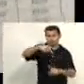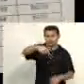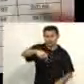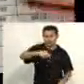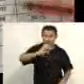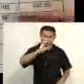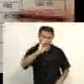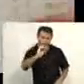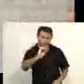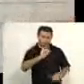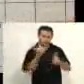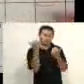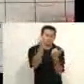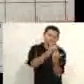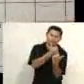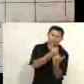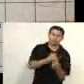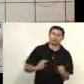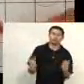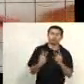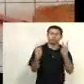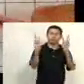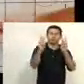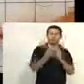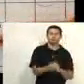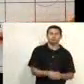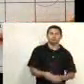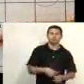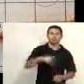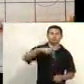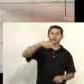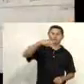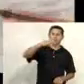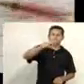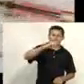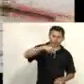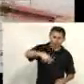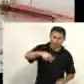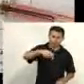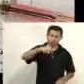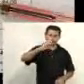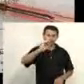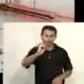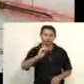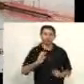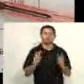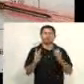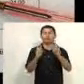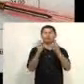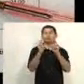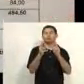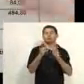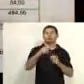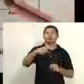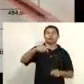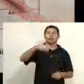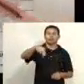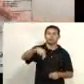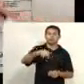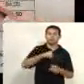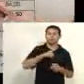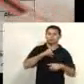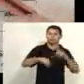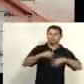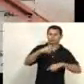Aí, então, eu substituo o valor de Q0 no valor de QN. Aí eu tenho o